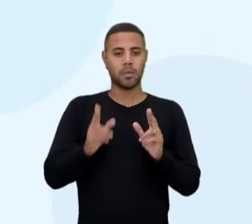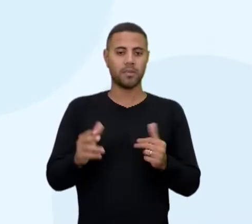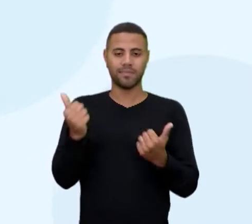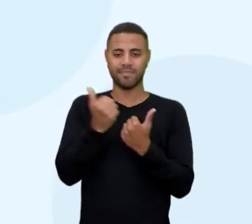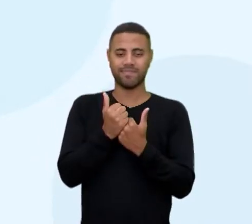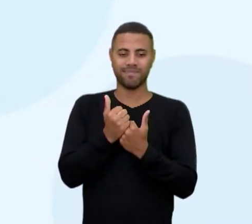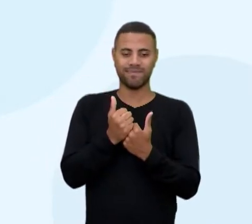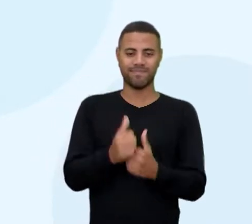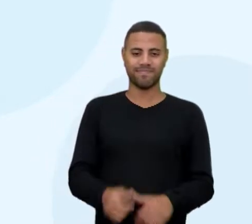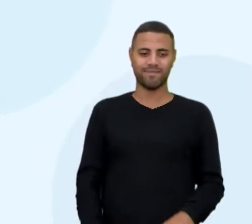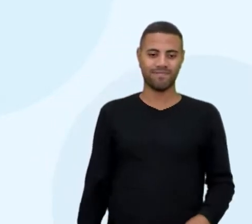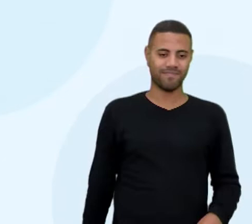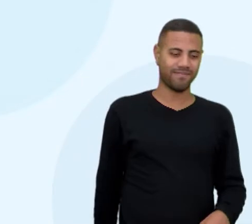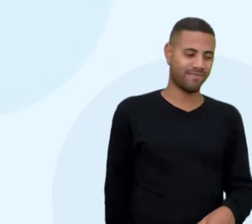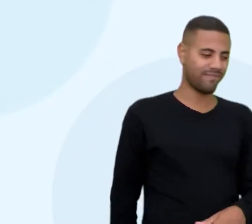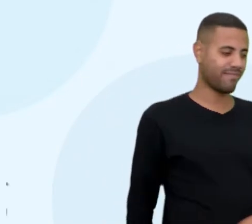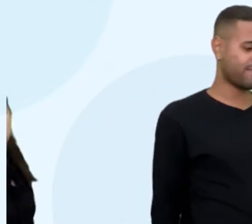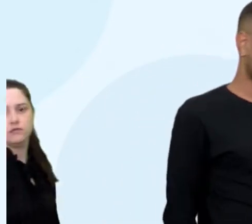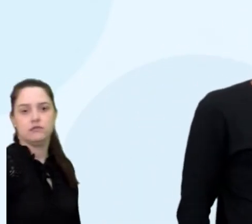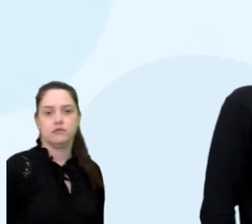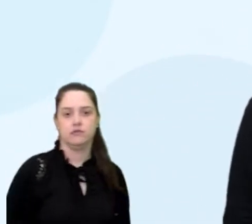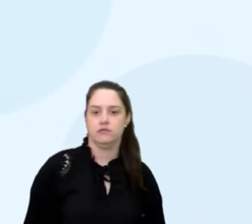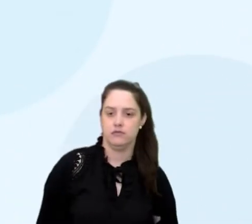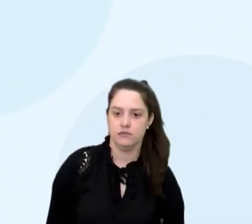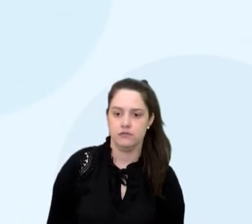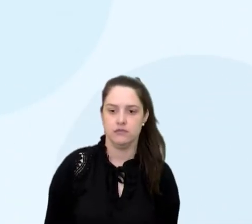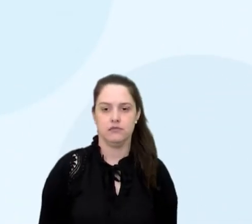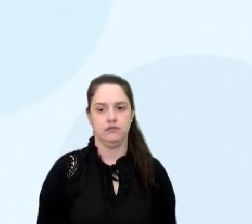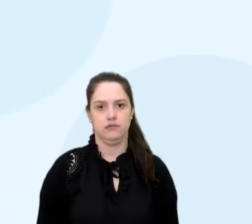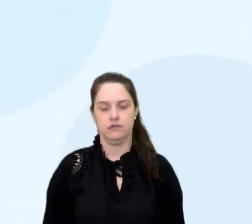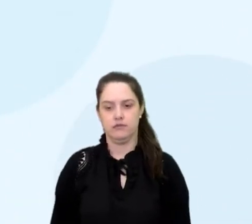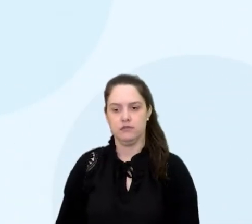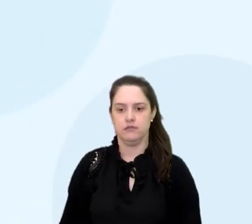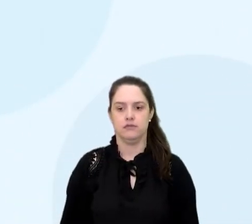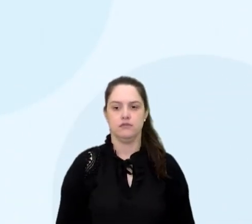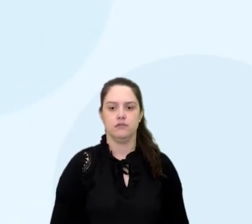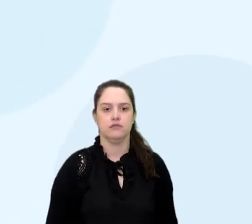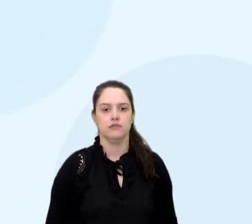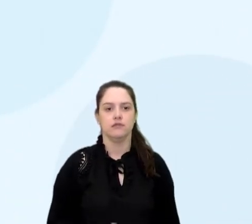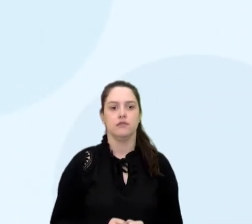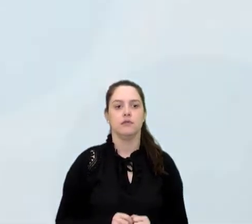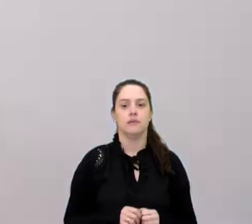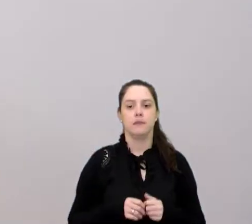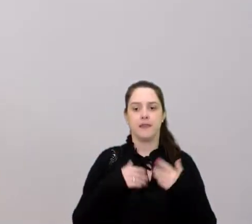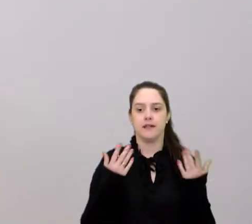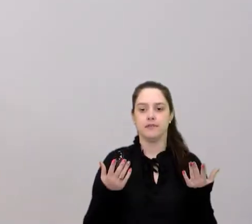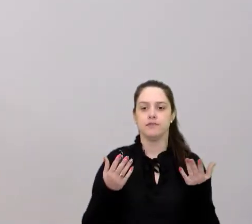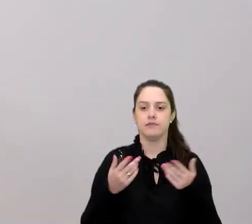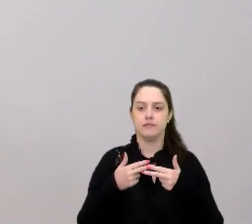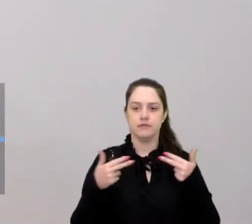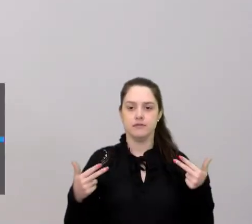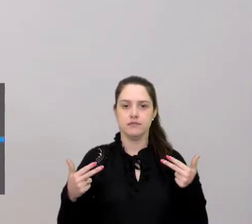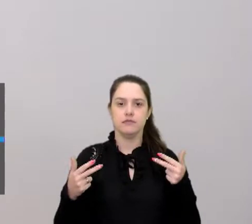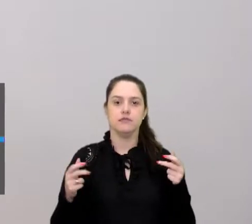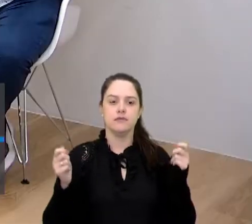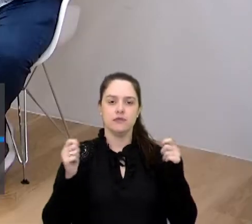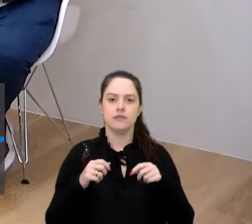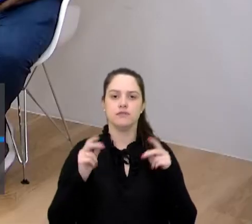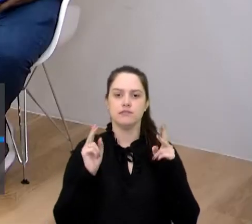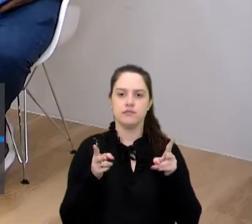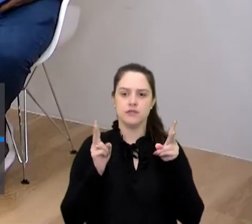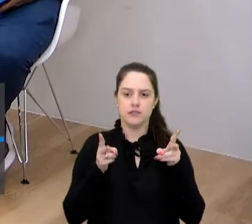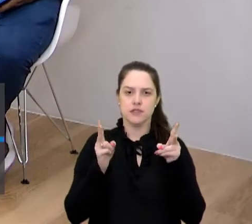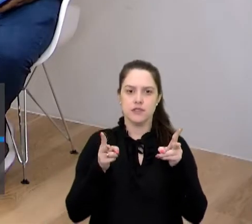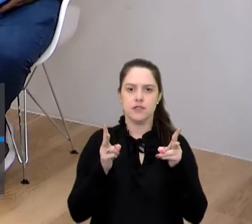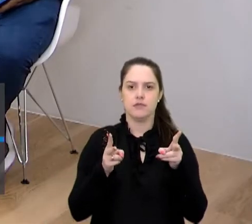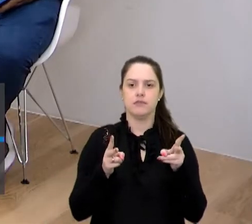contexto também, né? O contexto, exatamente. Porque o meme, nesse momento... De produção, que é o caso, né? Por exemplo, o que ele queria dizer? O que estava acontecendo quando ele falou?